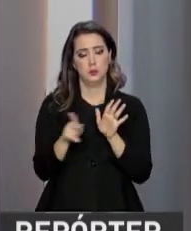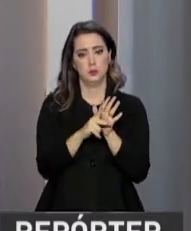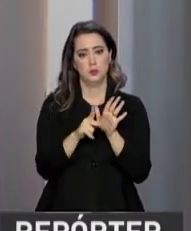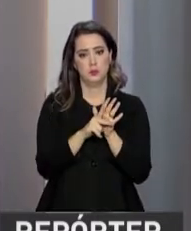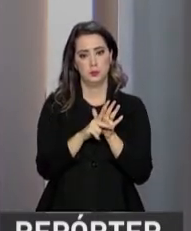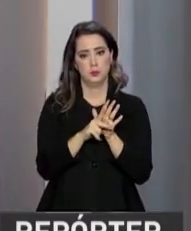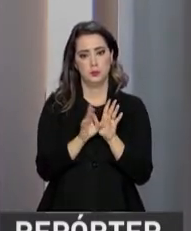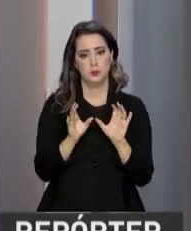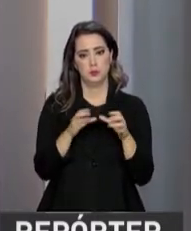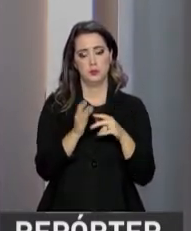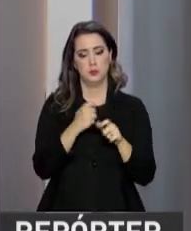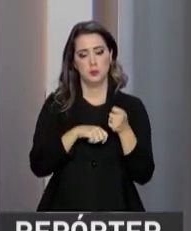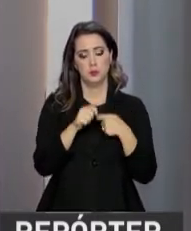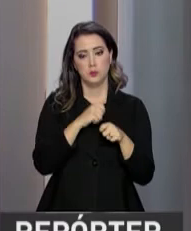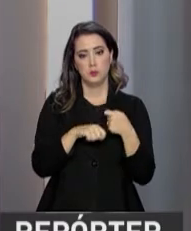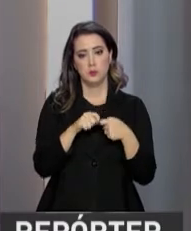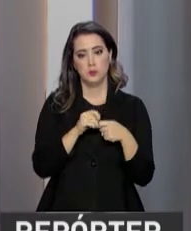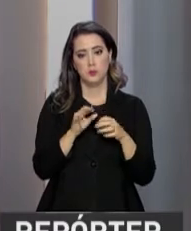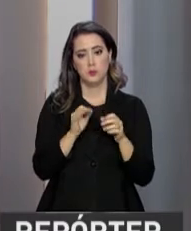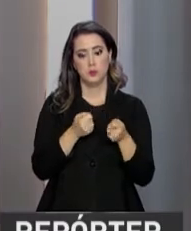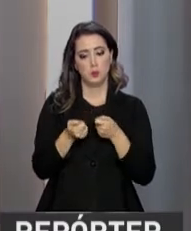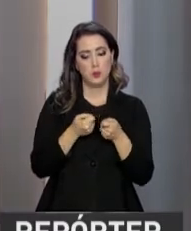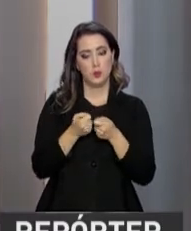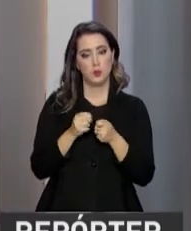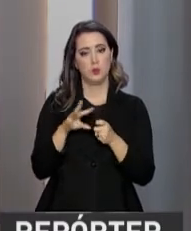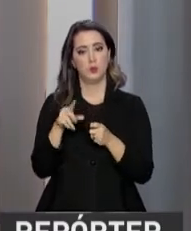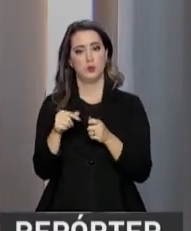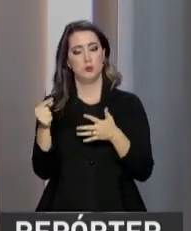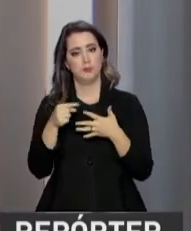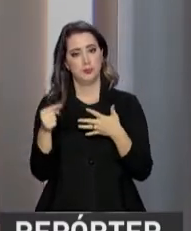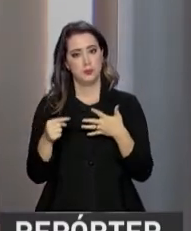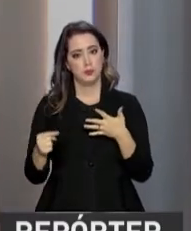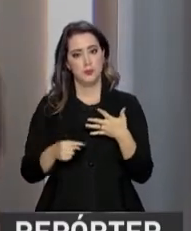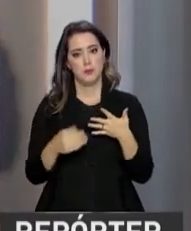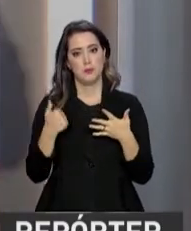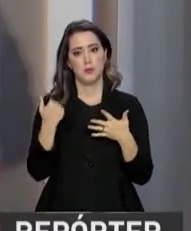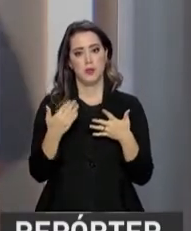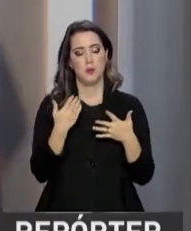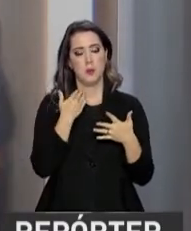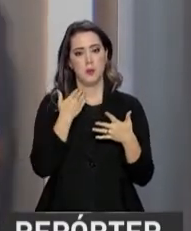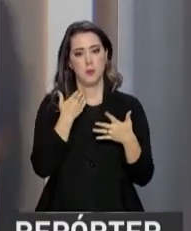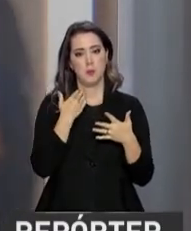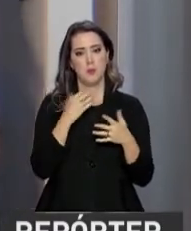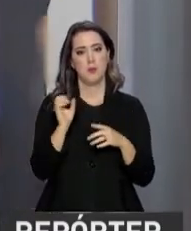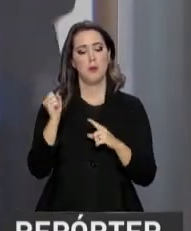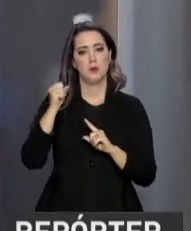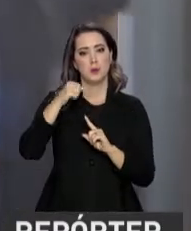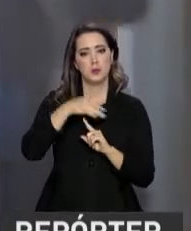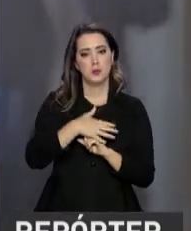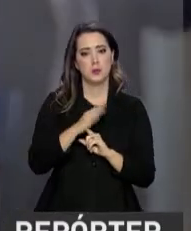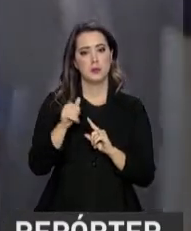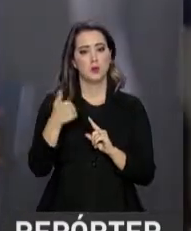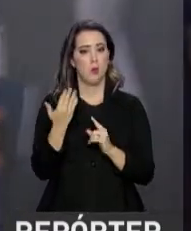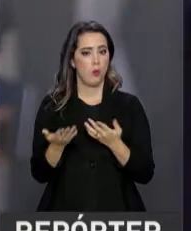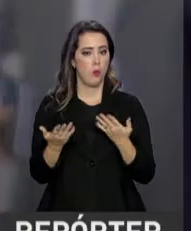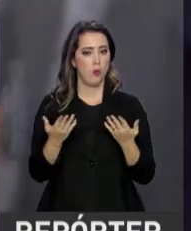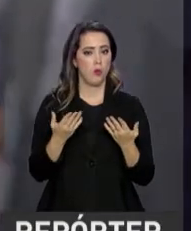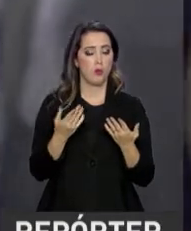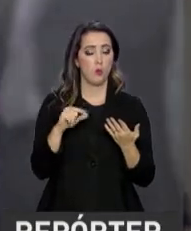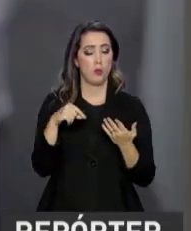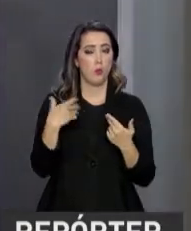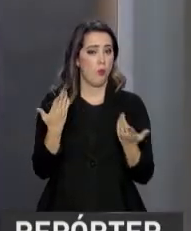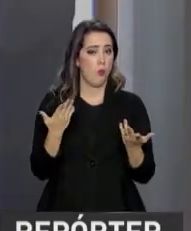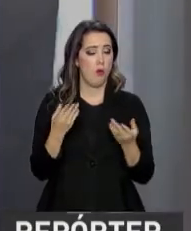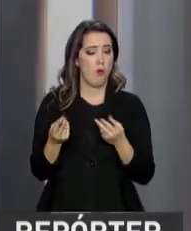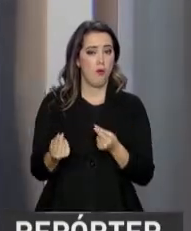equipe econômica está disciplinando toda essa matéria é banco central definido com a pele de alocação de capital para